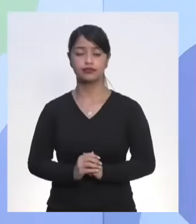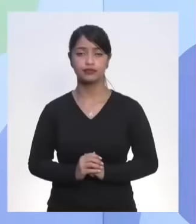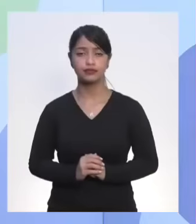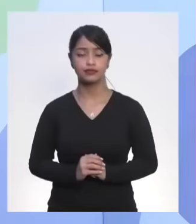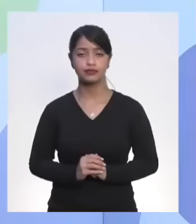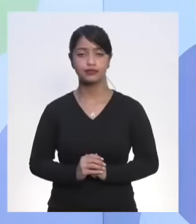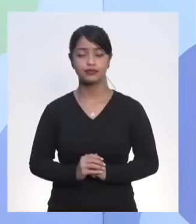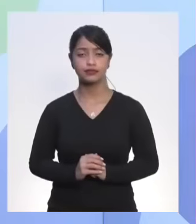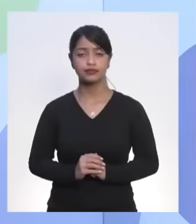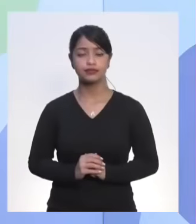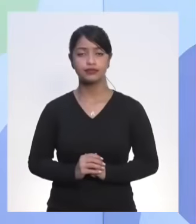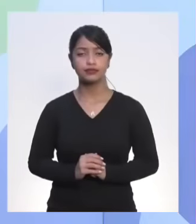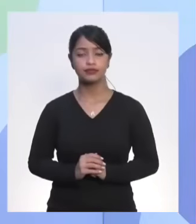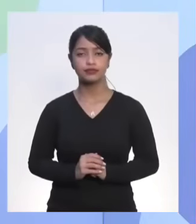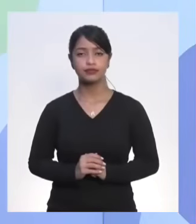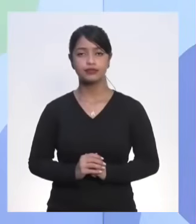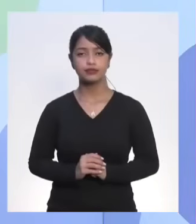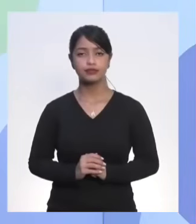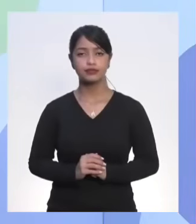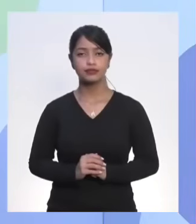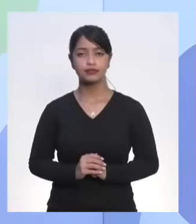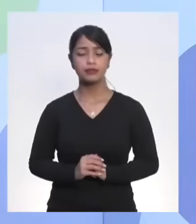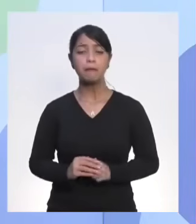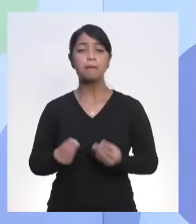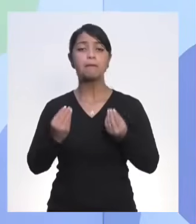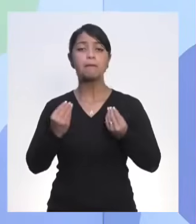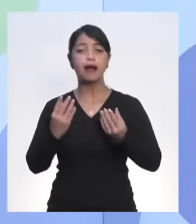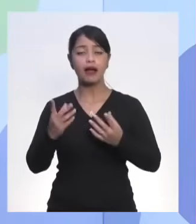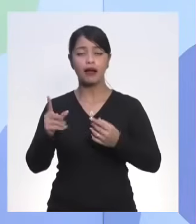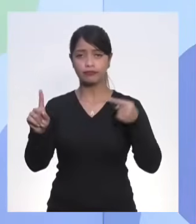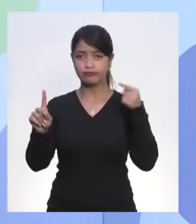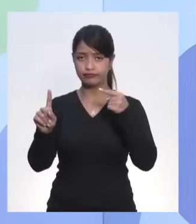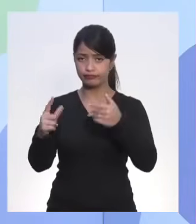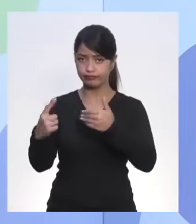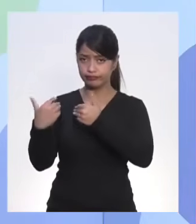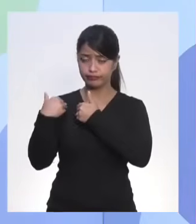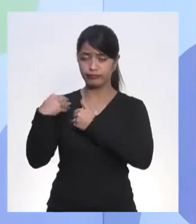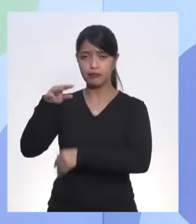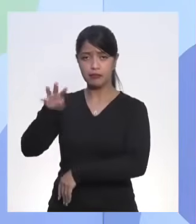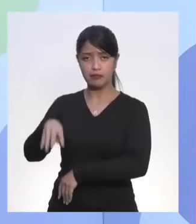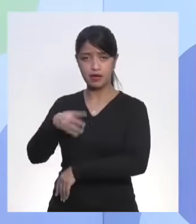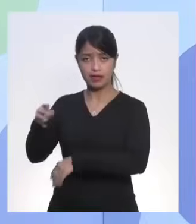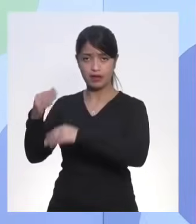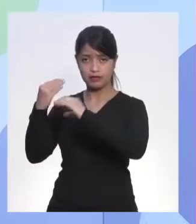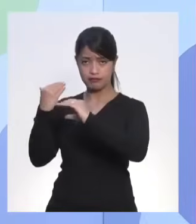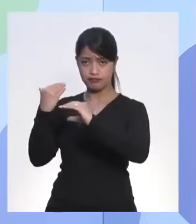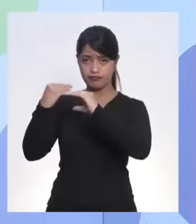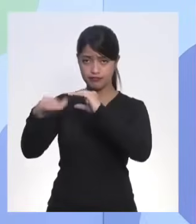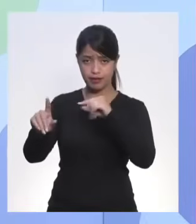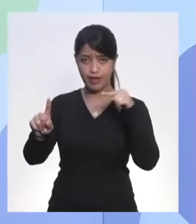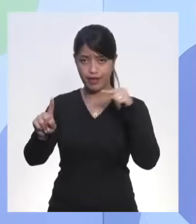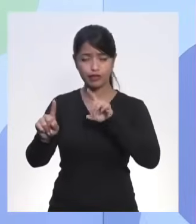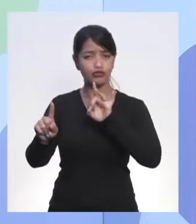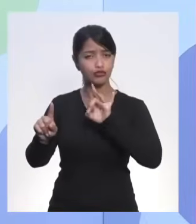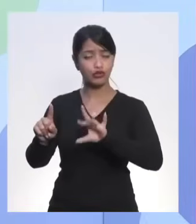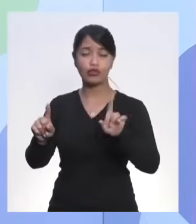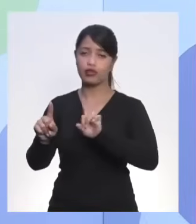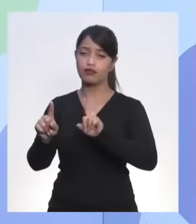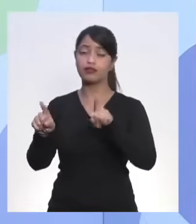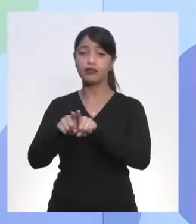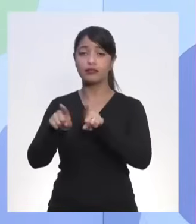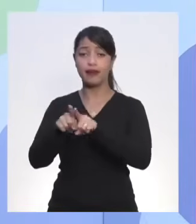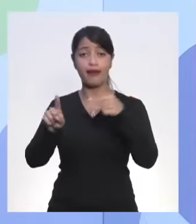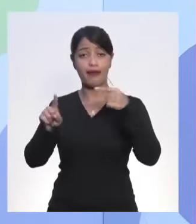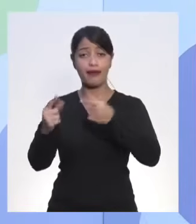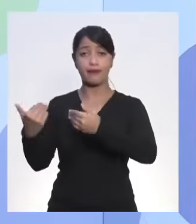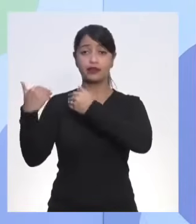no contexto, de repente, de receber a planilha, mas até nessa observação. E por